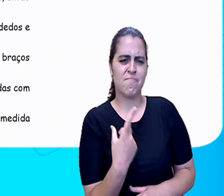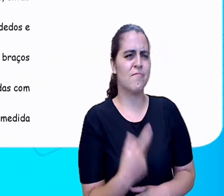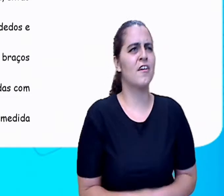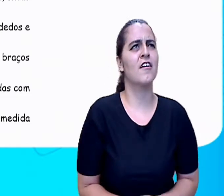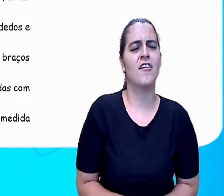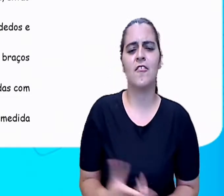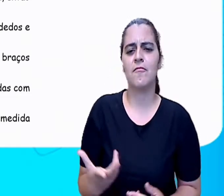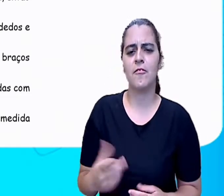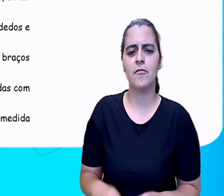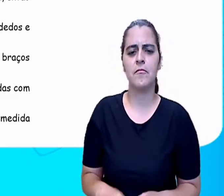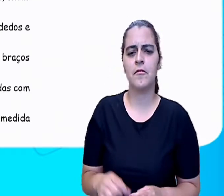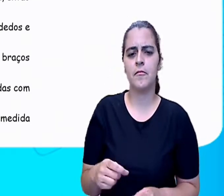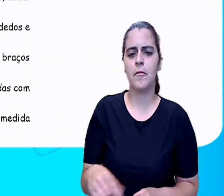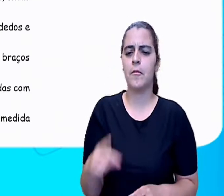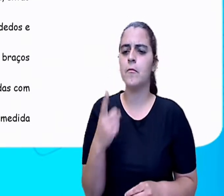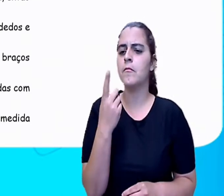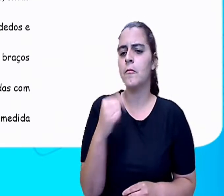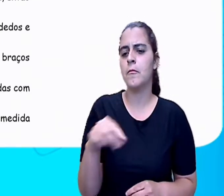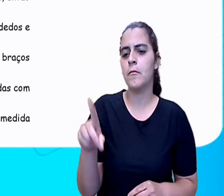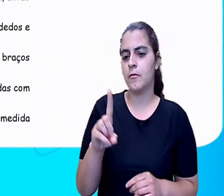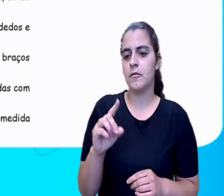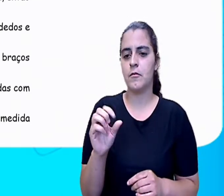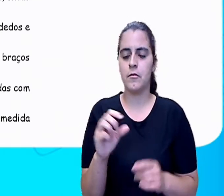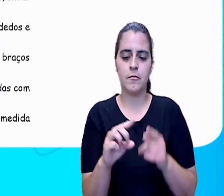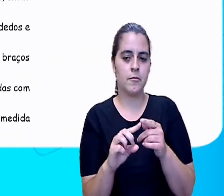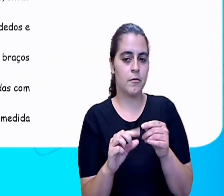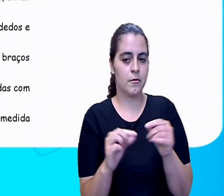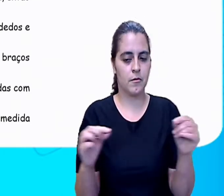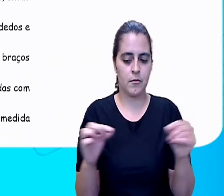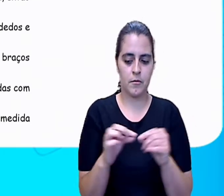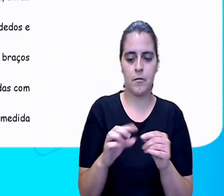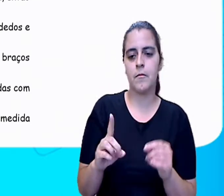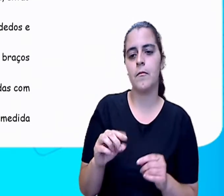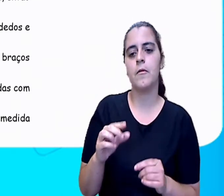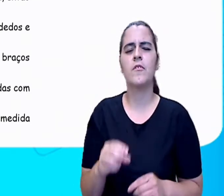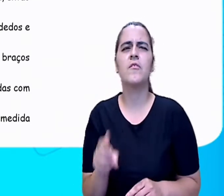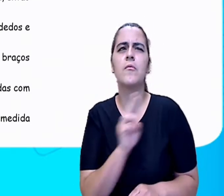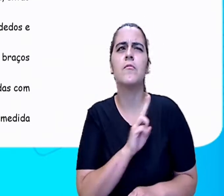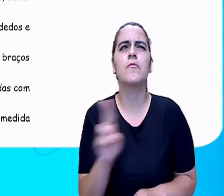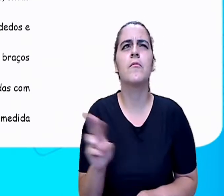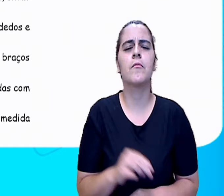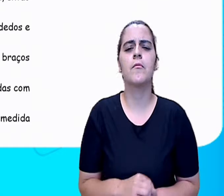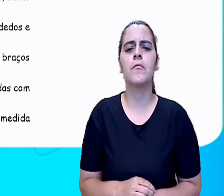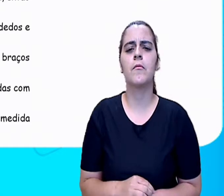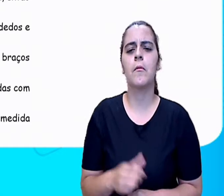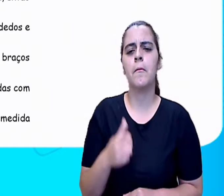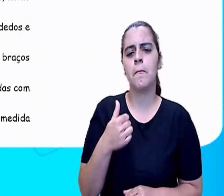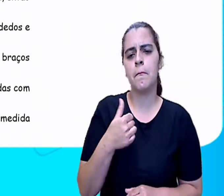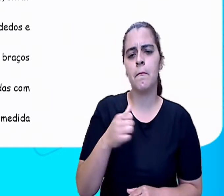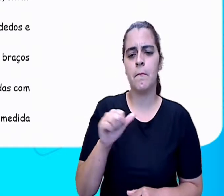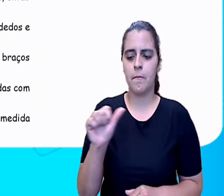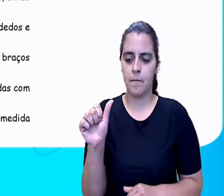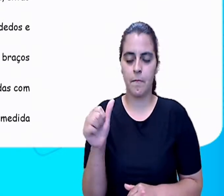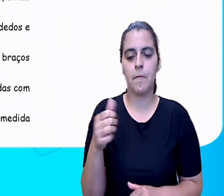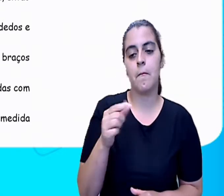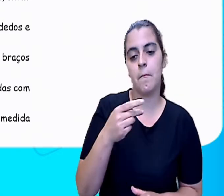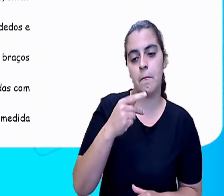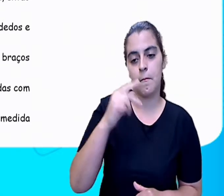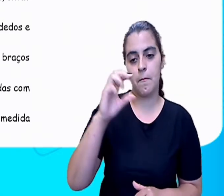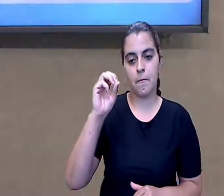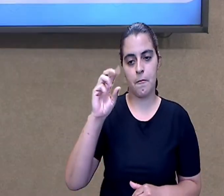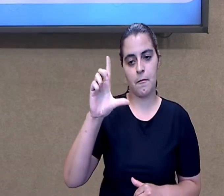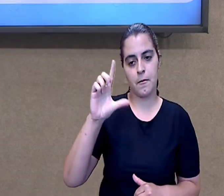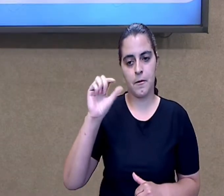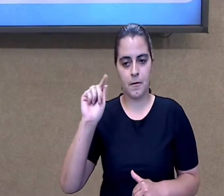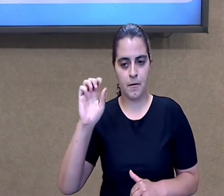tirada com a ponta do dedo polegar. Essa medida chama-se polegada. Para a